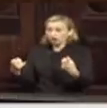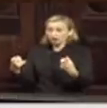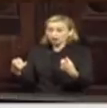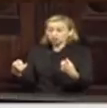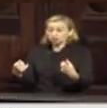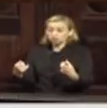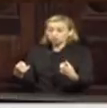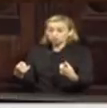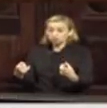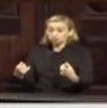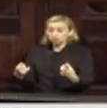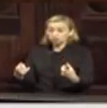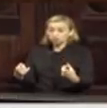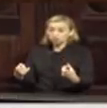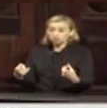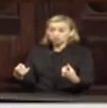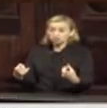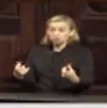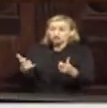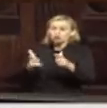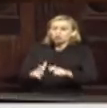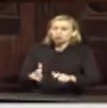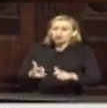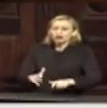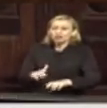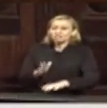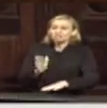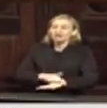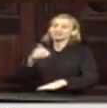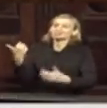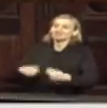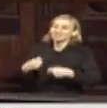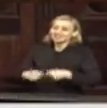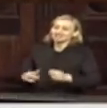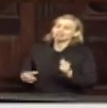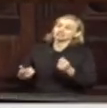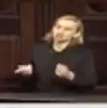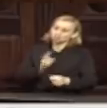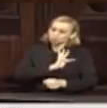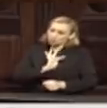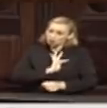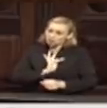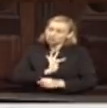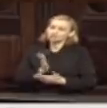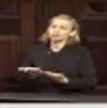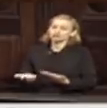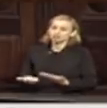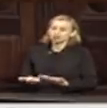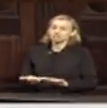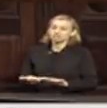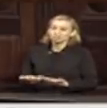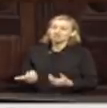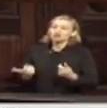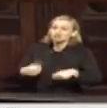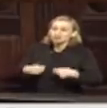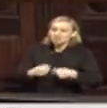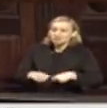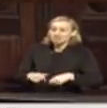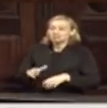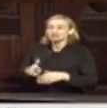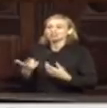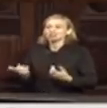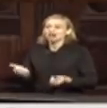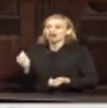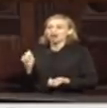insiste em dizer que é o lugar que mais precisa de polícia, que mais precisa de policiamento, que mais precisa de